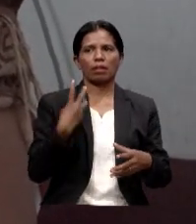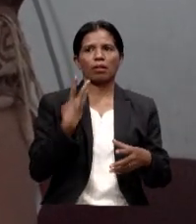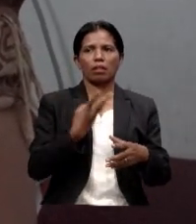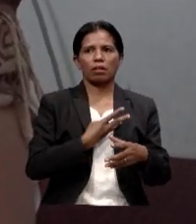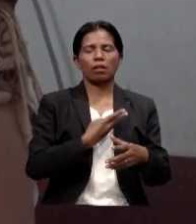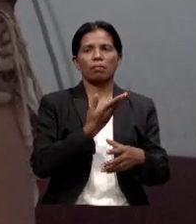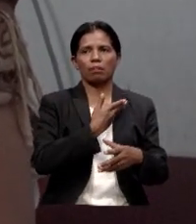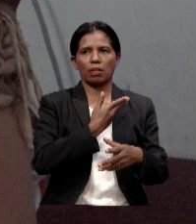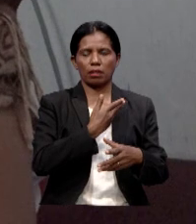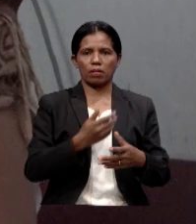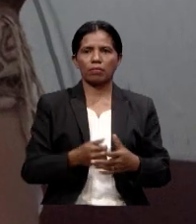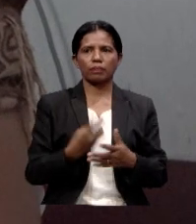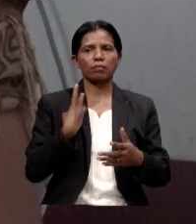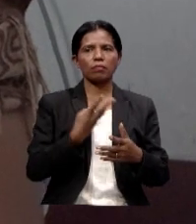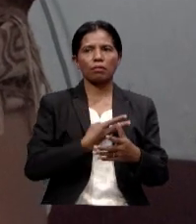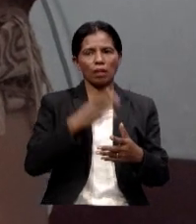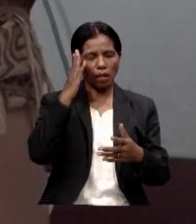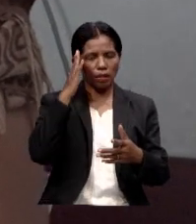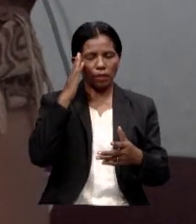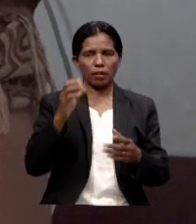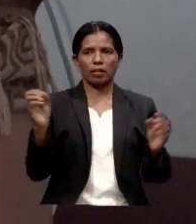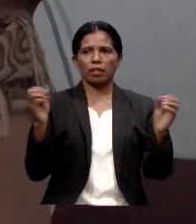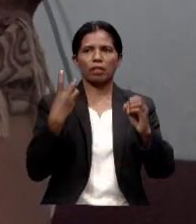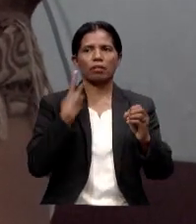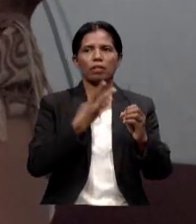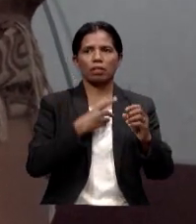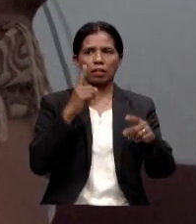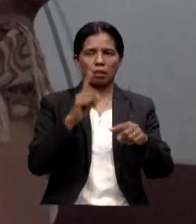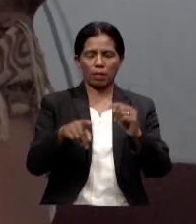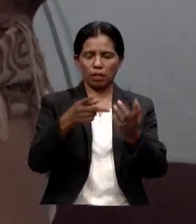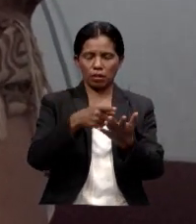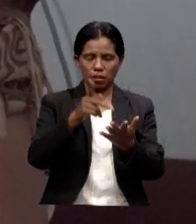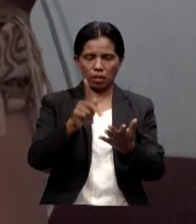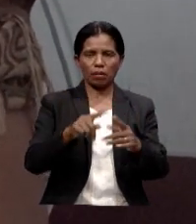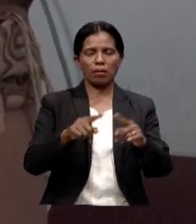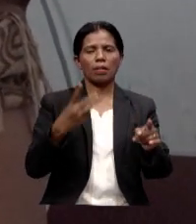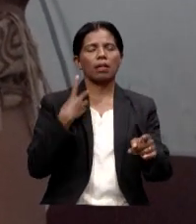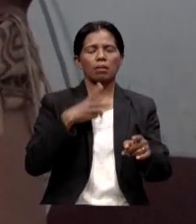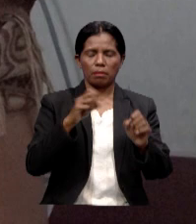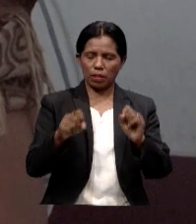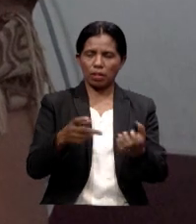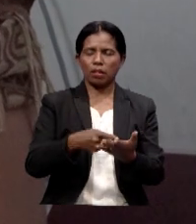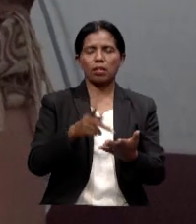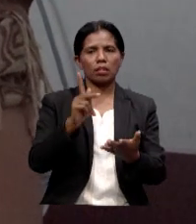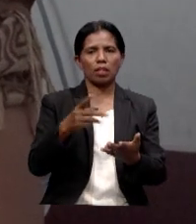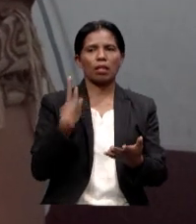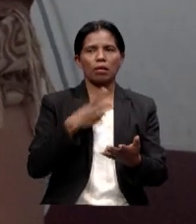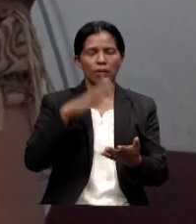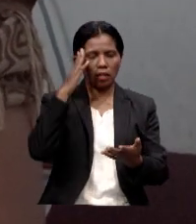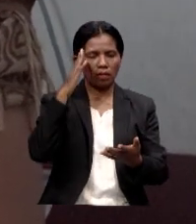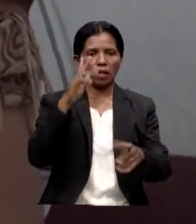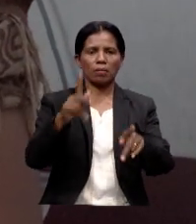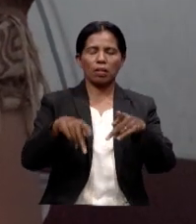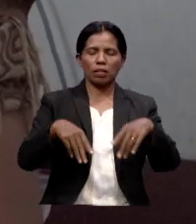makas liu ni mak. Ami hanoin laos be ita la bele selu tasa lai. Ami bele selu. Cuman ami hanoin vali customer ser